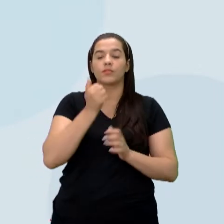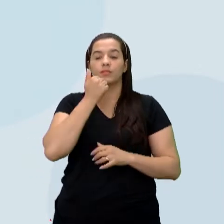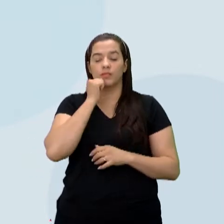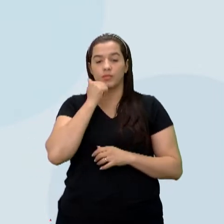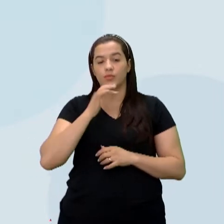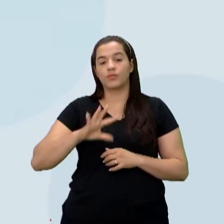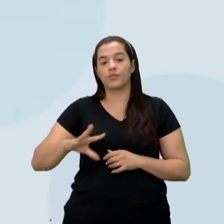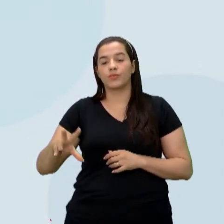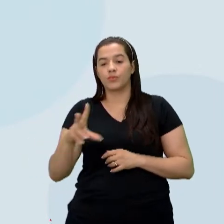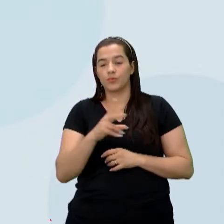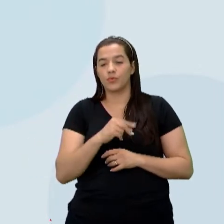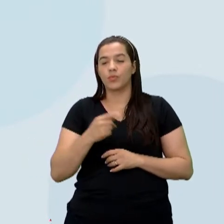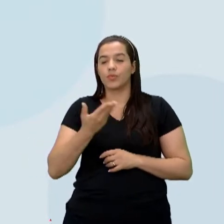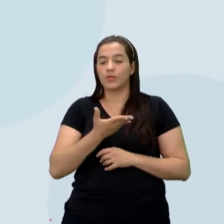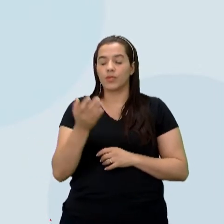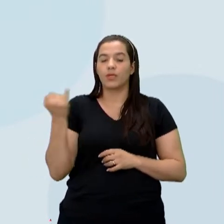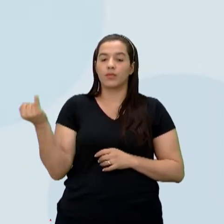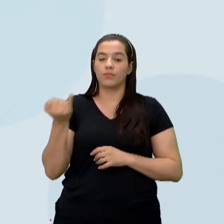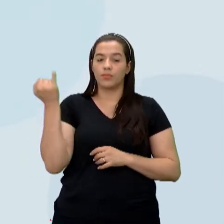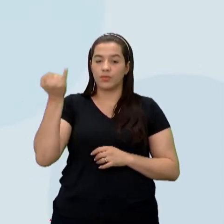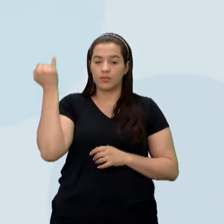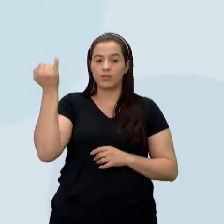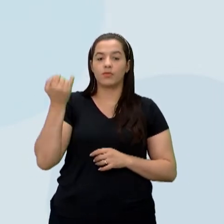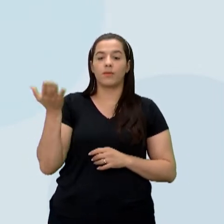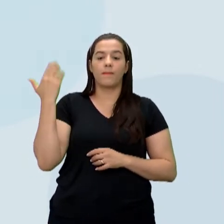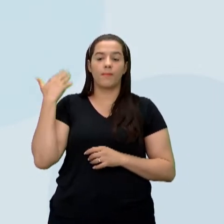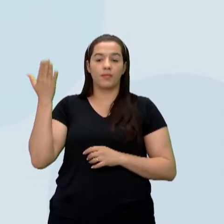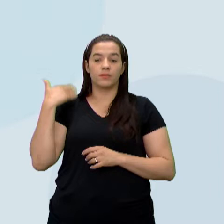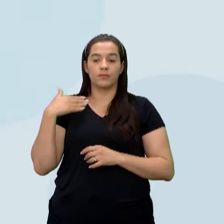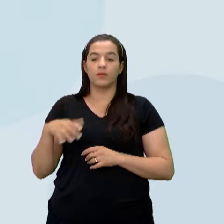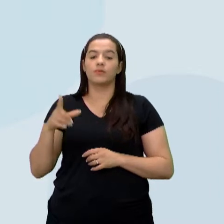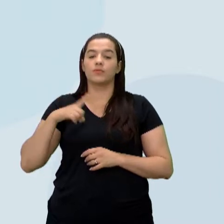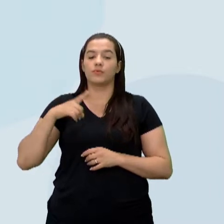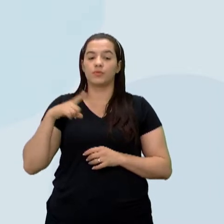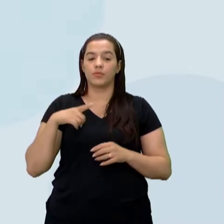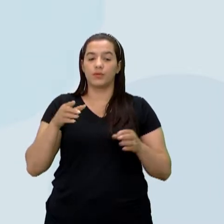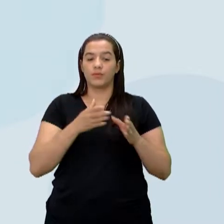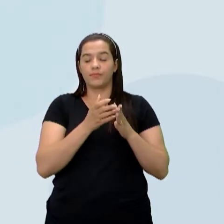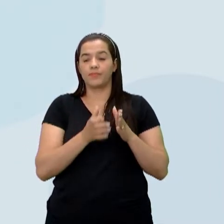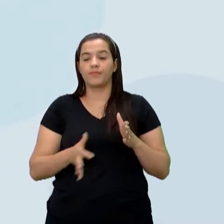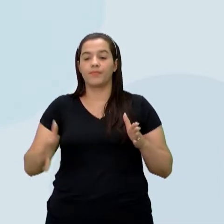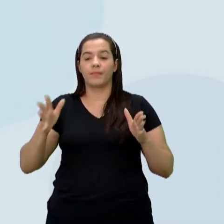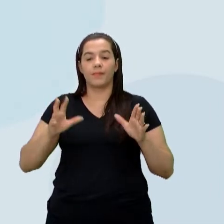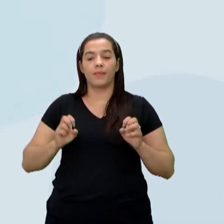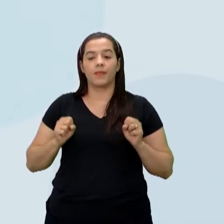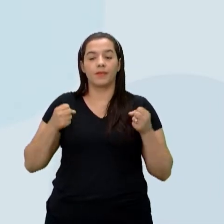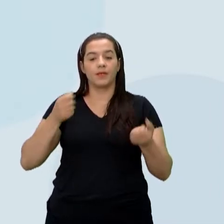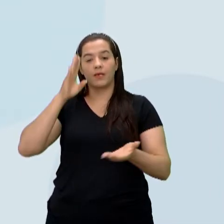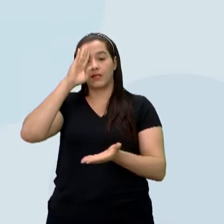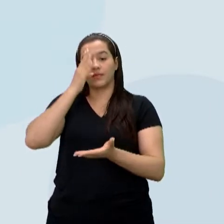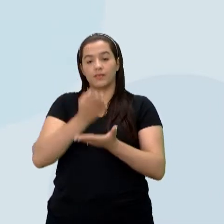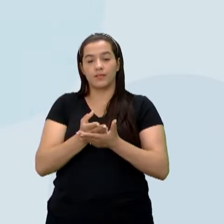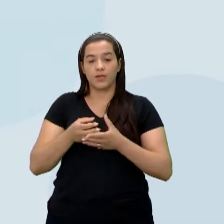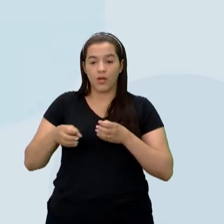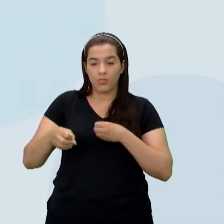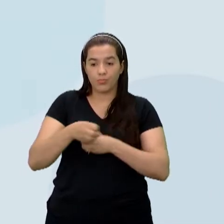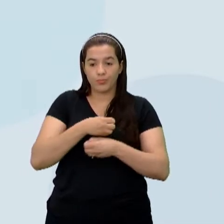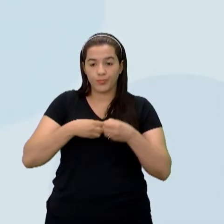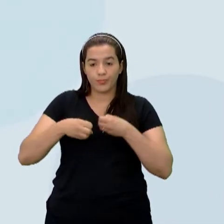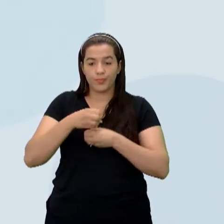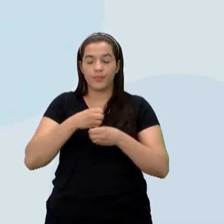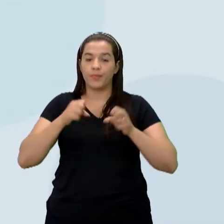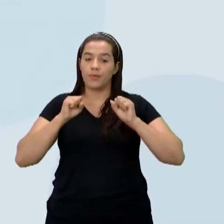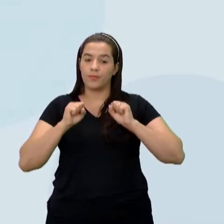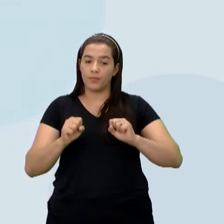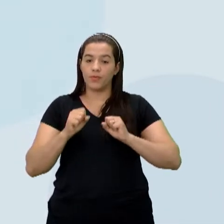cética de que uma importante teoria da época, a da geração espontânea, a crença de que organismos vivos